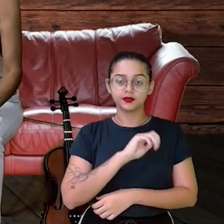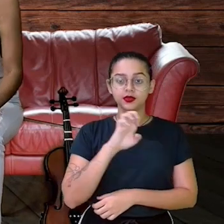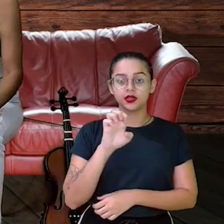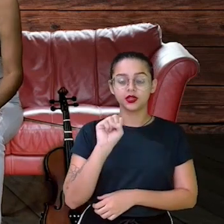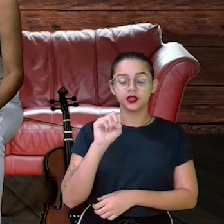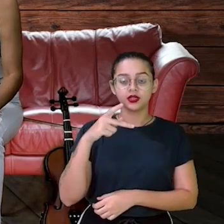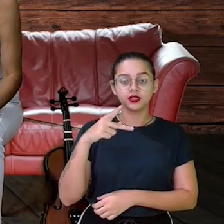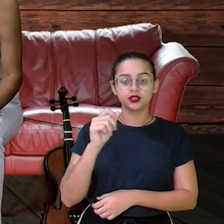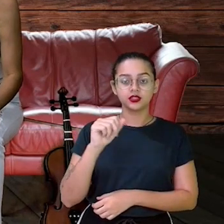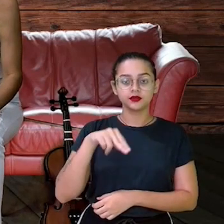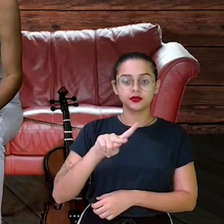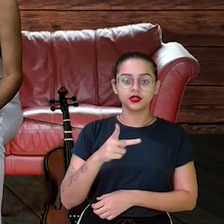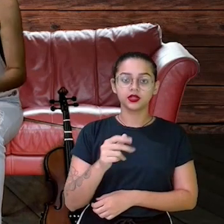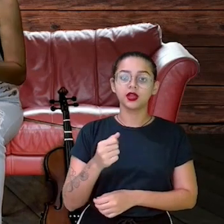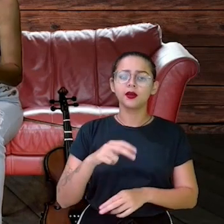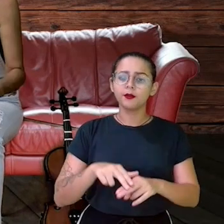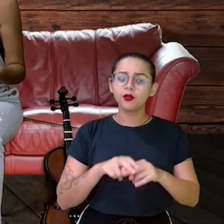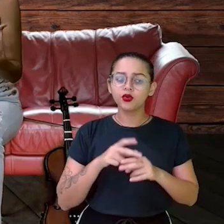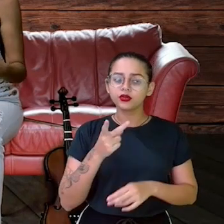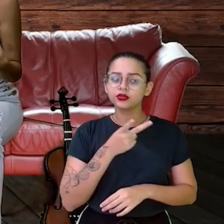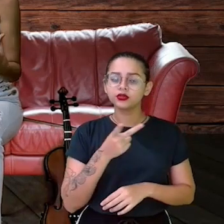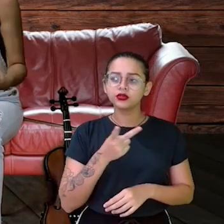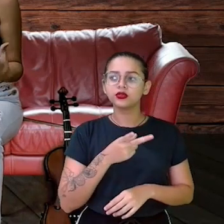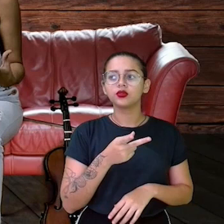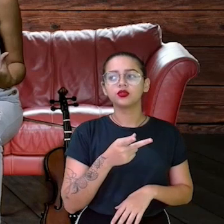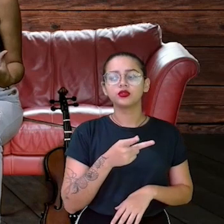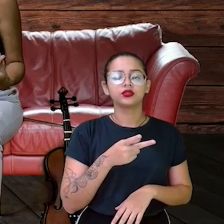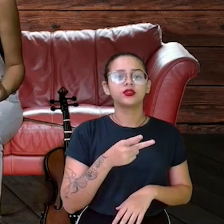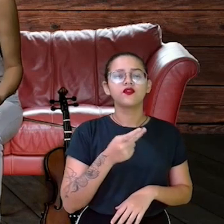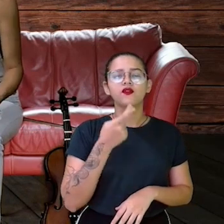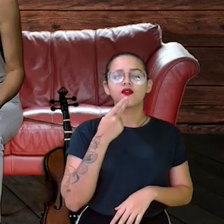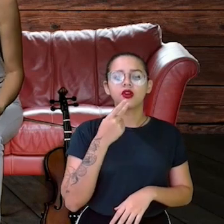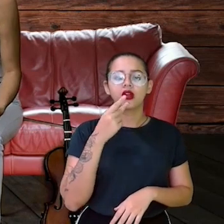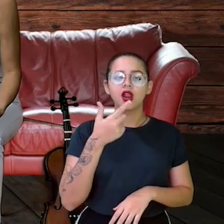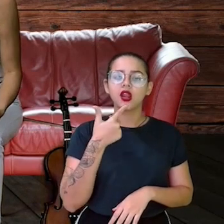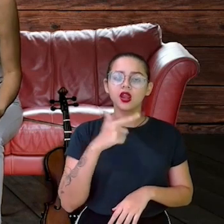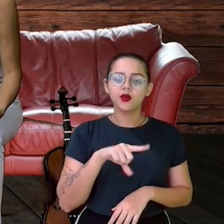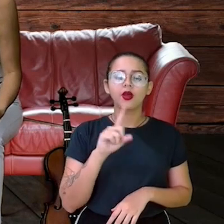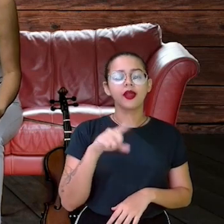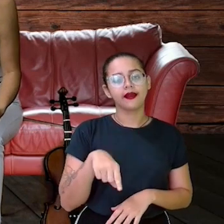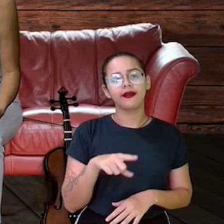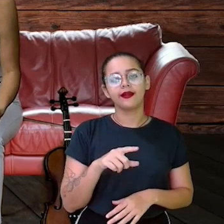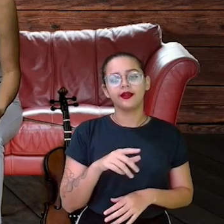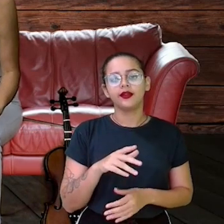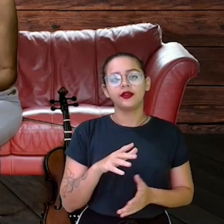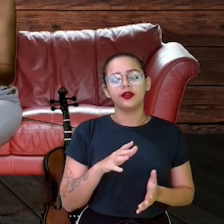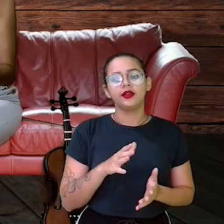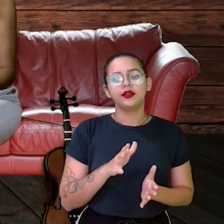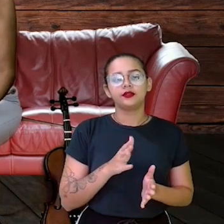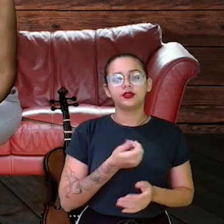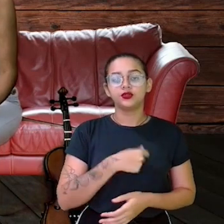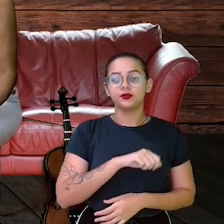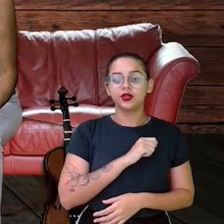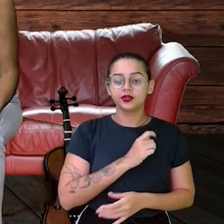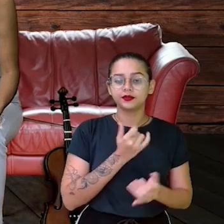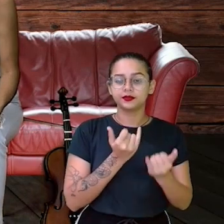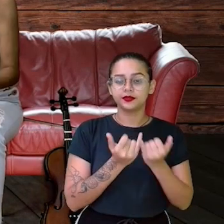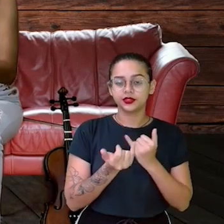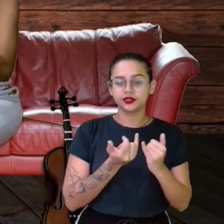que lá eles falam espanhol. E muito da cultura deles se assemelha à cultura da